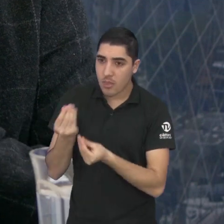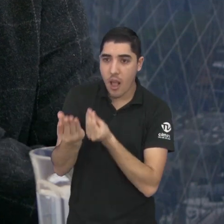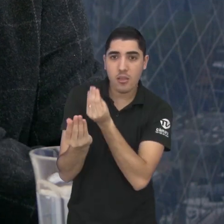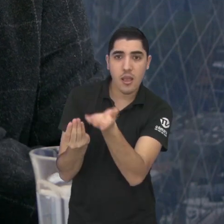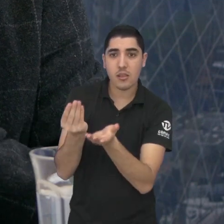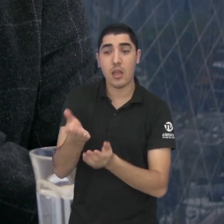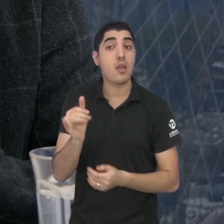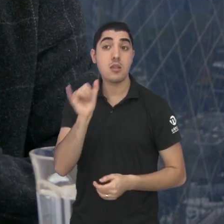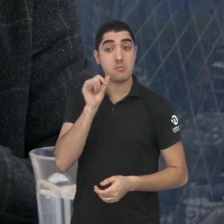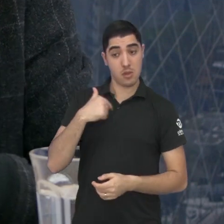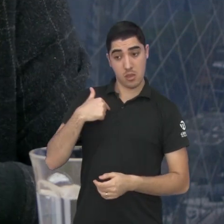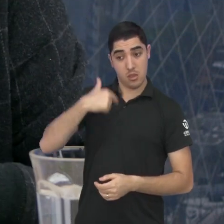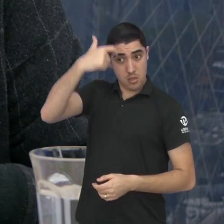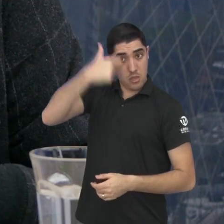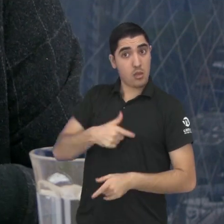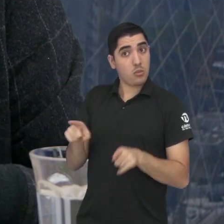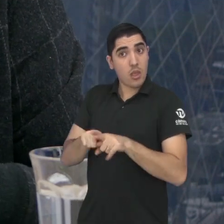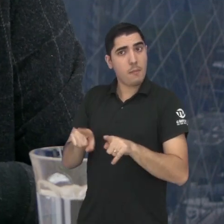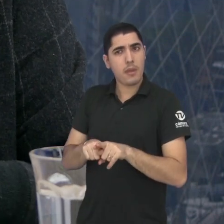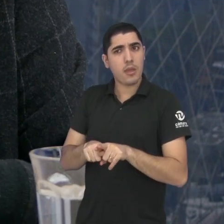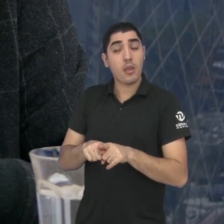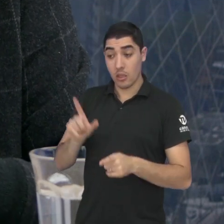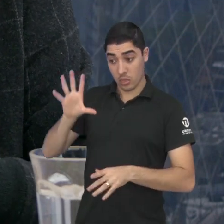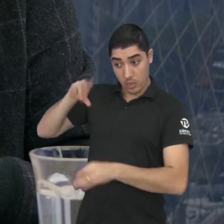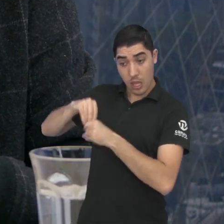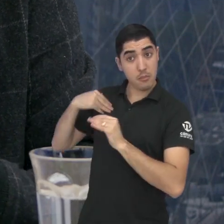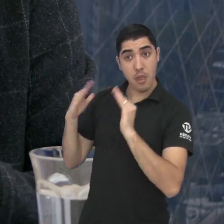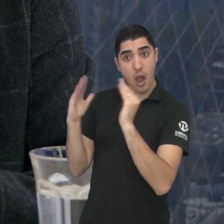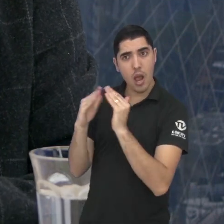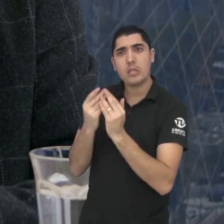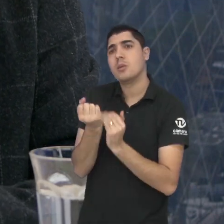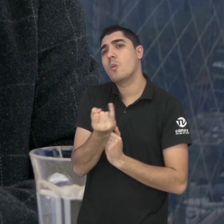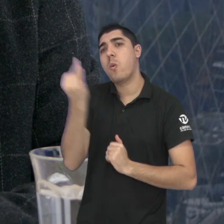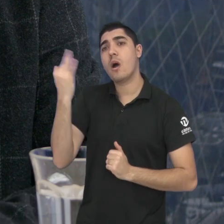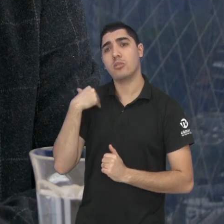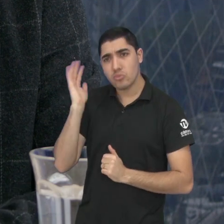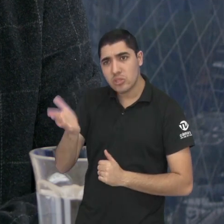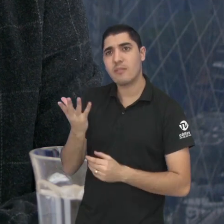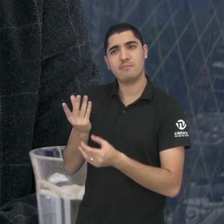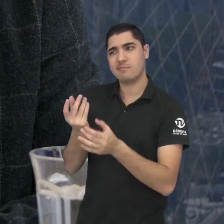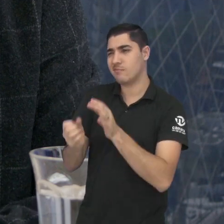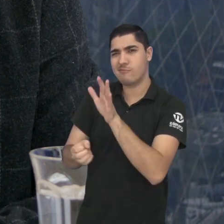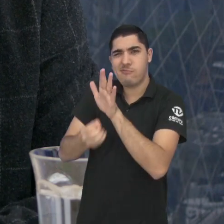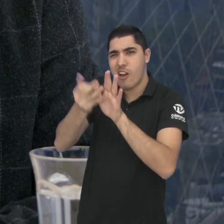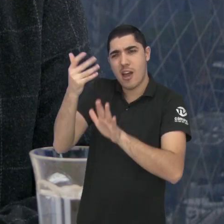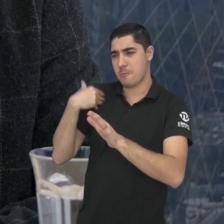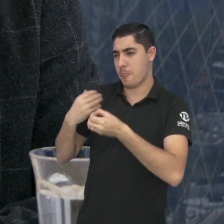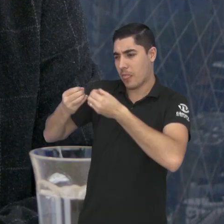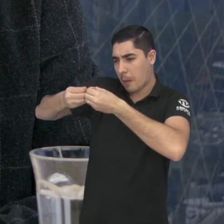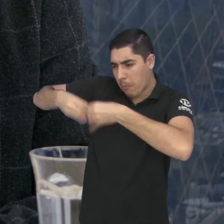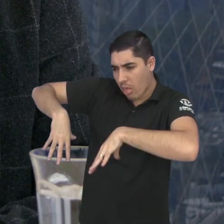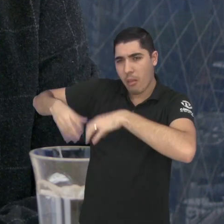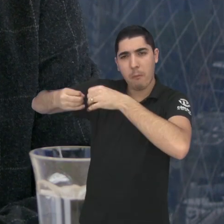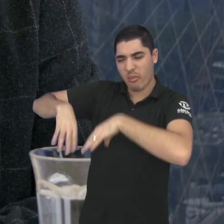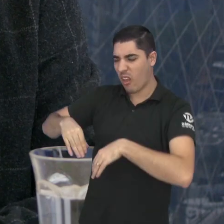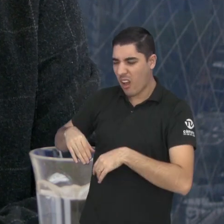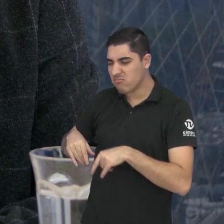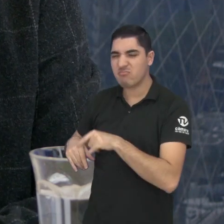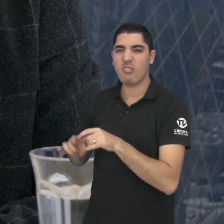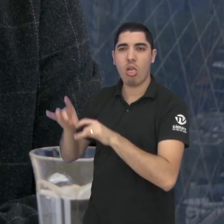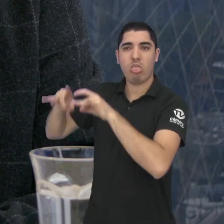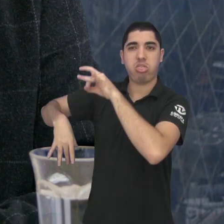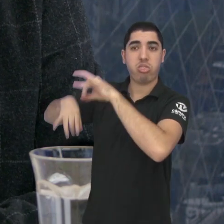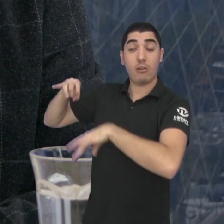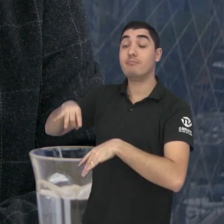eu também, quanto desperdício que às vezes nós temos em casa. Então, eu acho que o grande problema que nós temos no